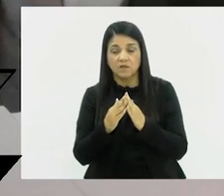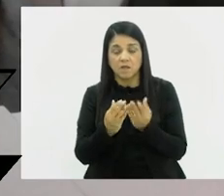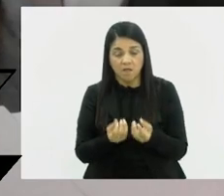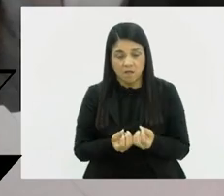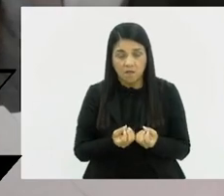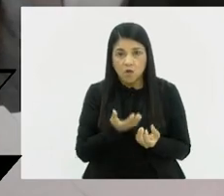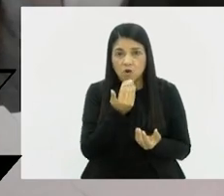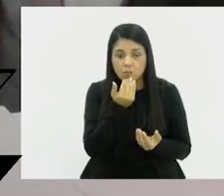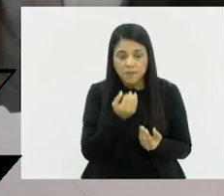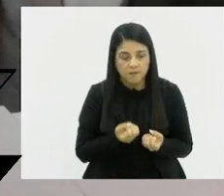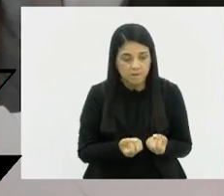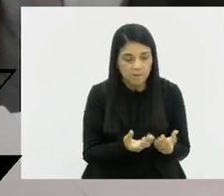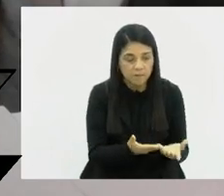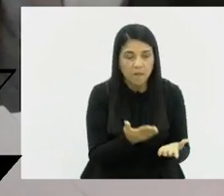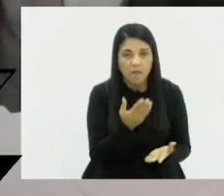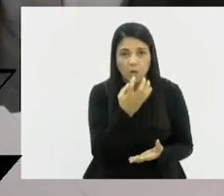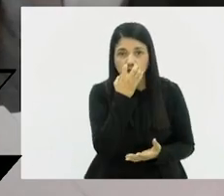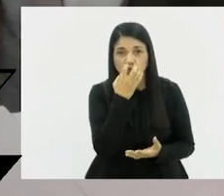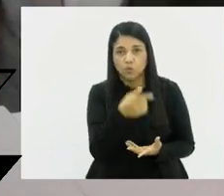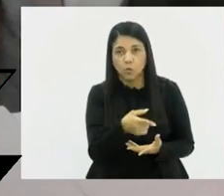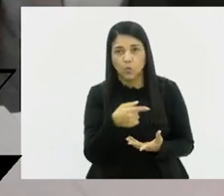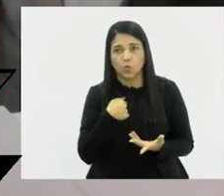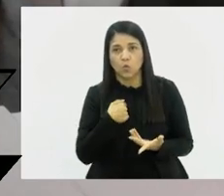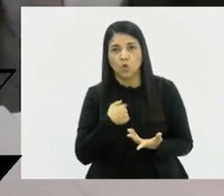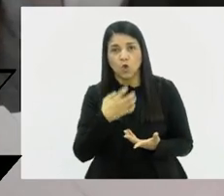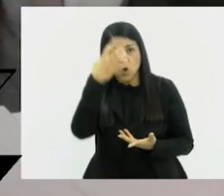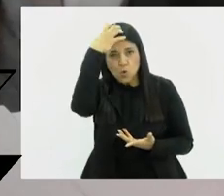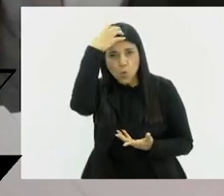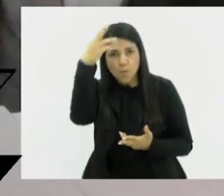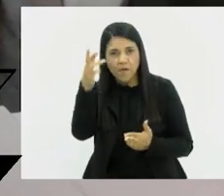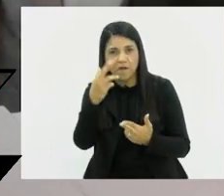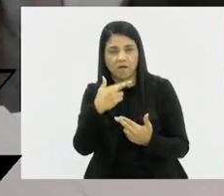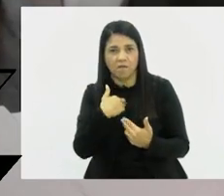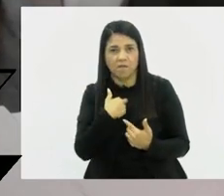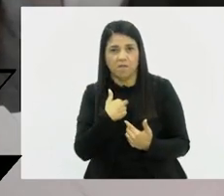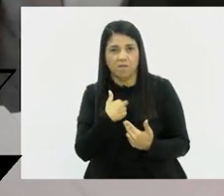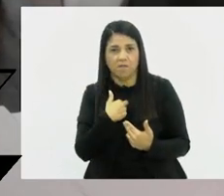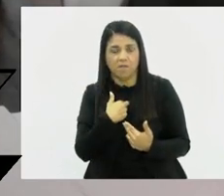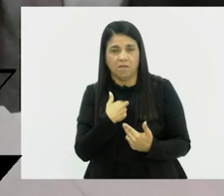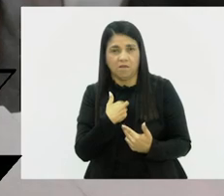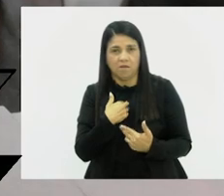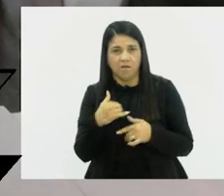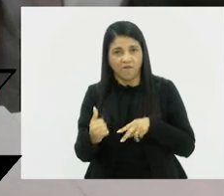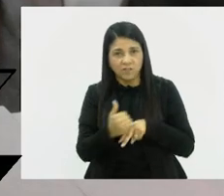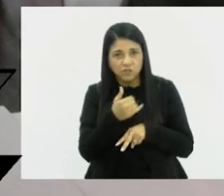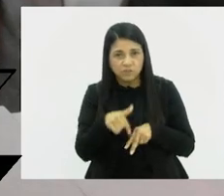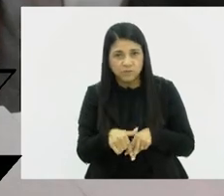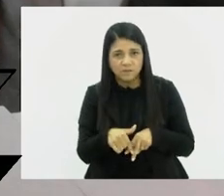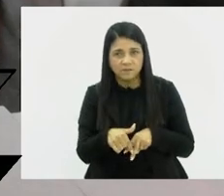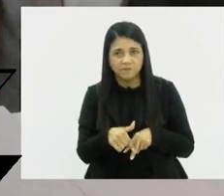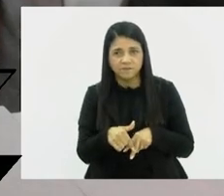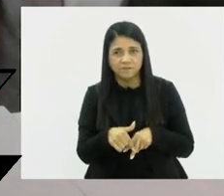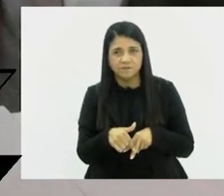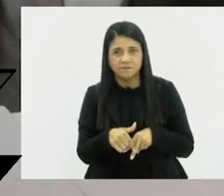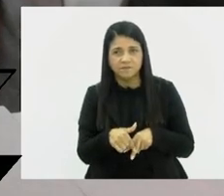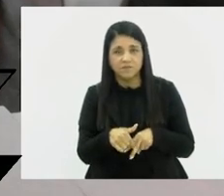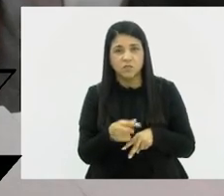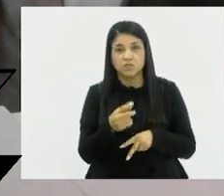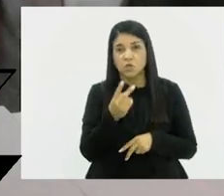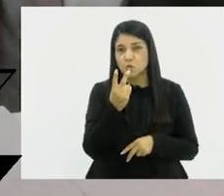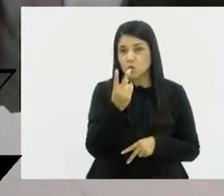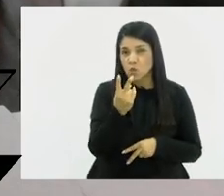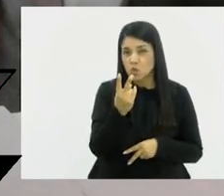tive acesso aos autos, como culpa exclusiva da vítima, que somente duas situações tiram a